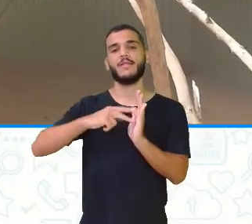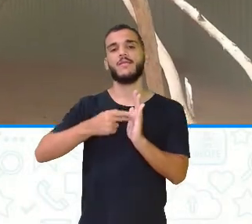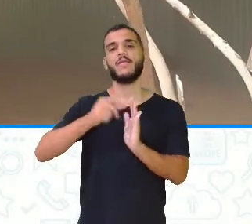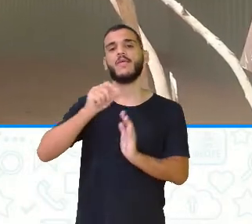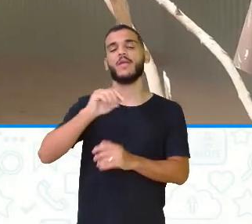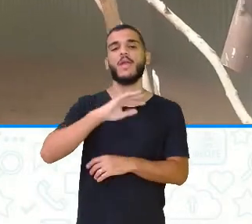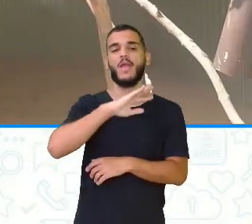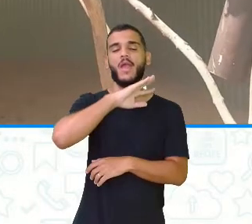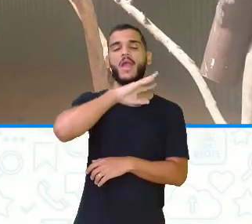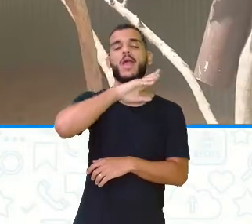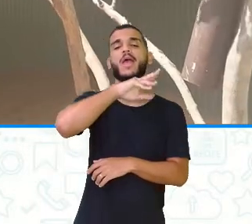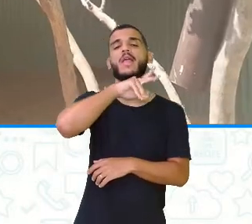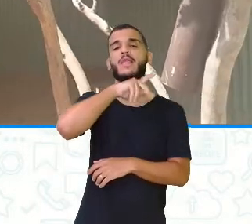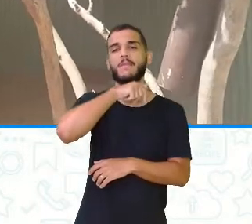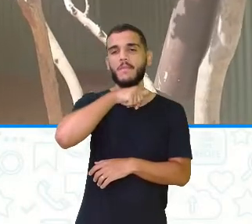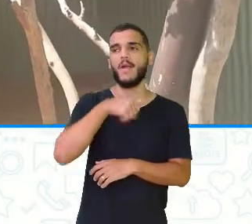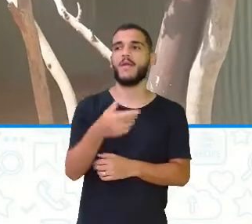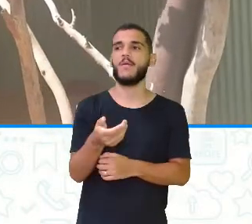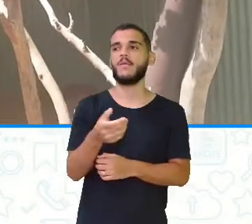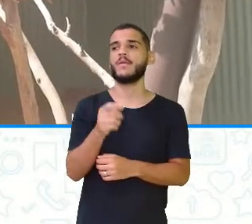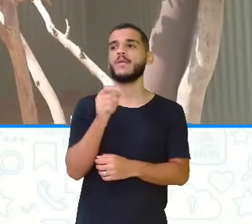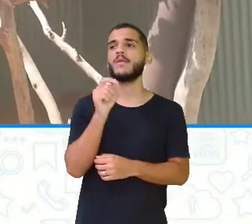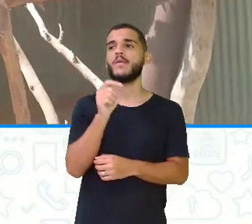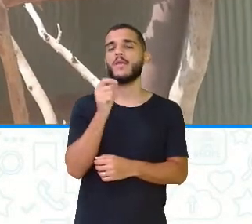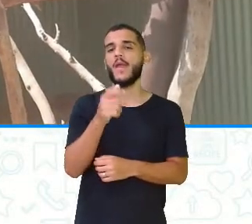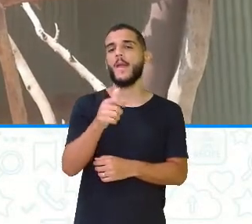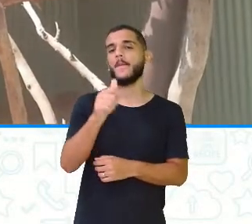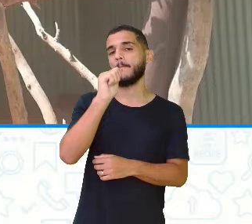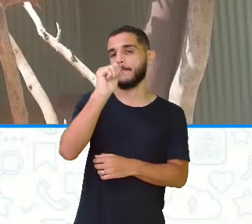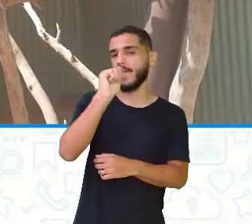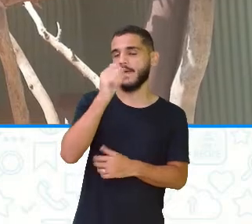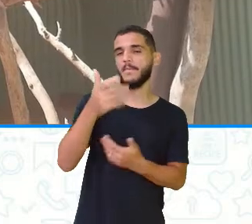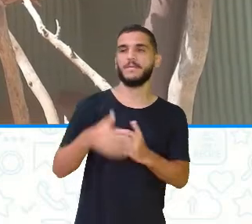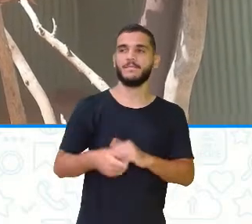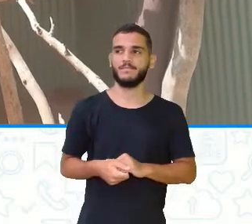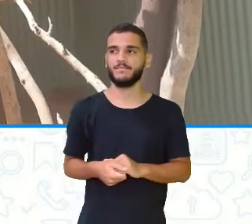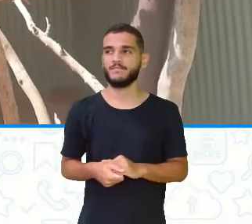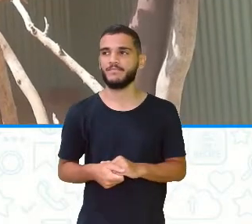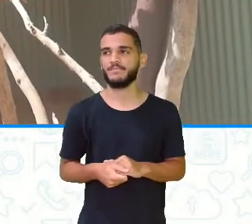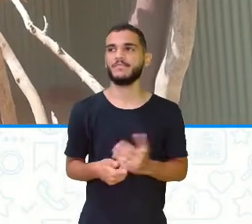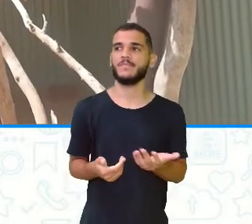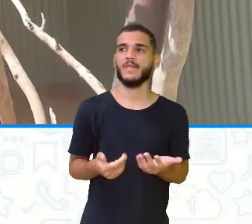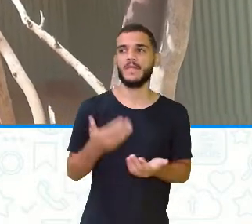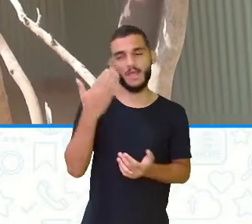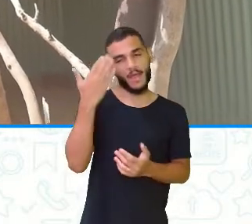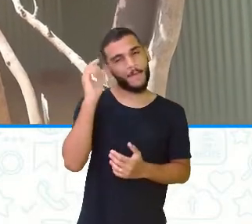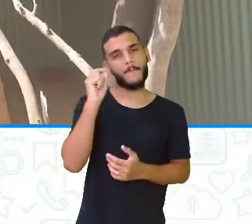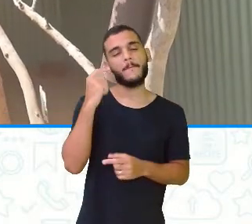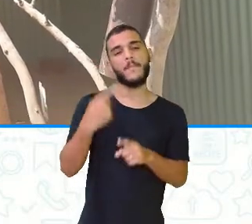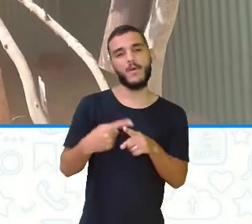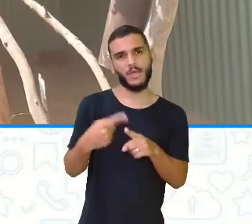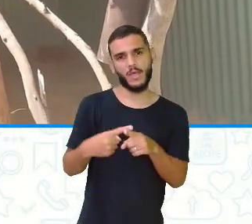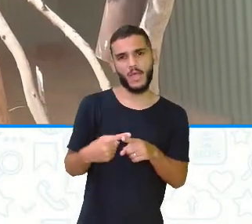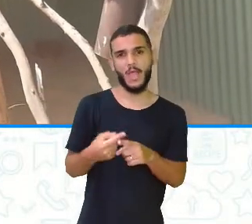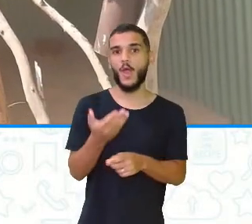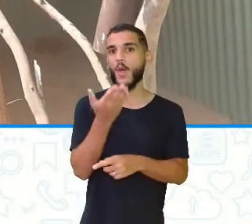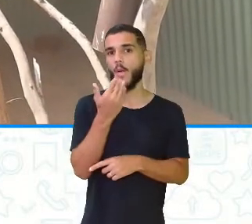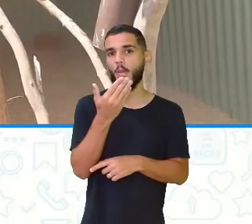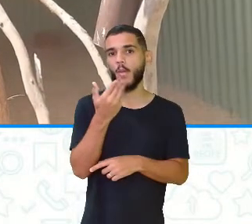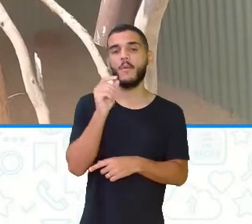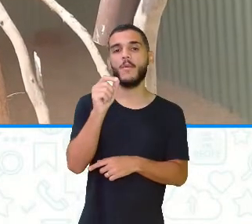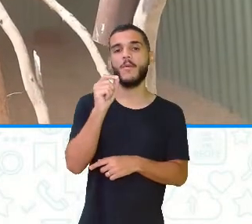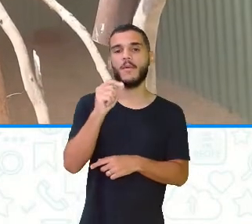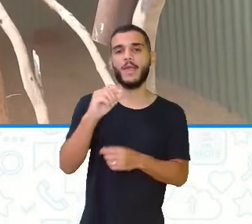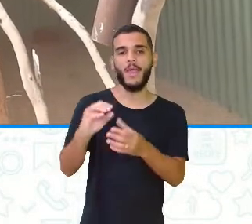não bebe. Por quê? Graças à sua dieta, ele não precisa beber água, porque ele come muito essa plantinha que tá aí. E essa plantinha é